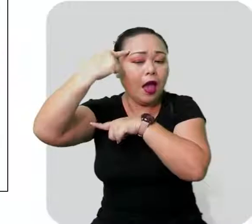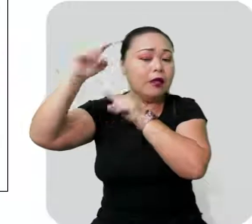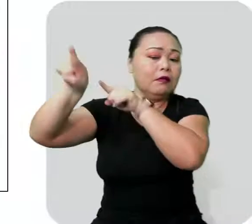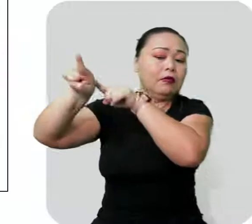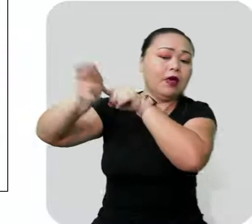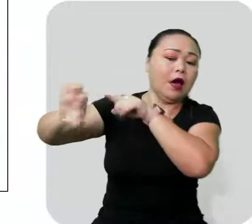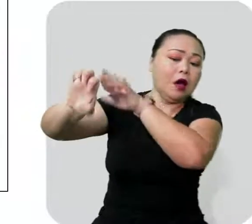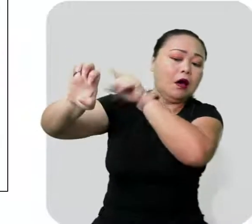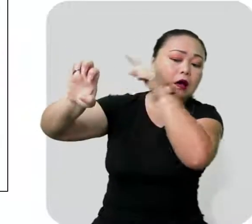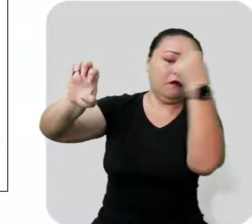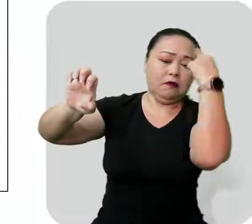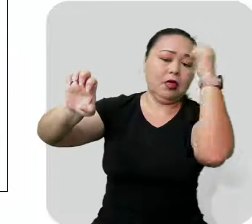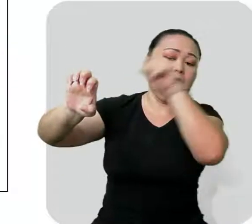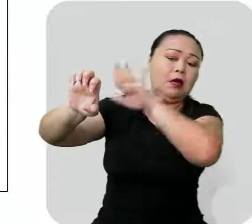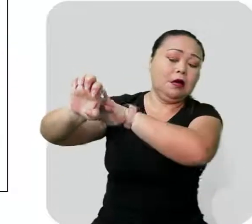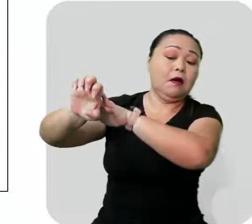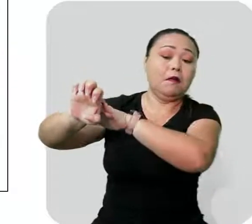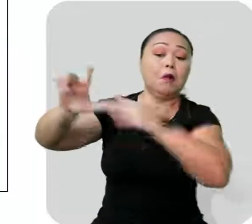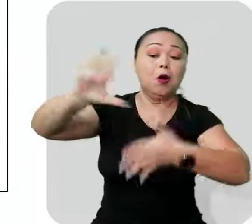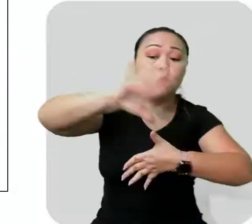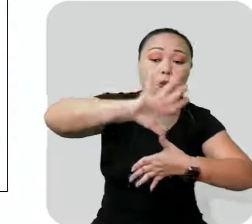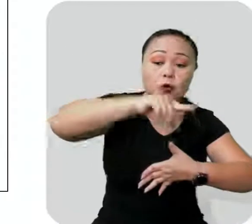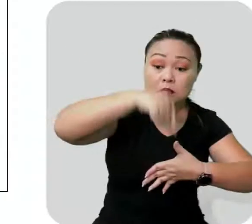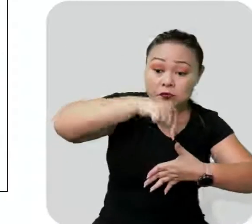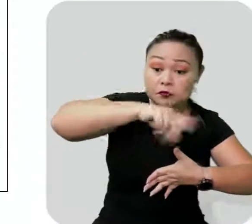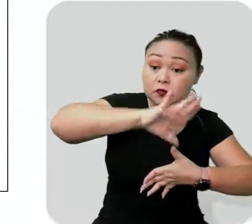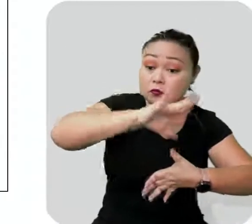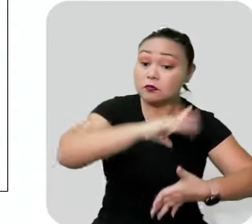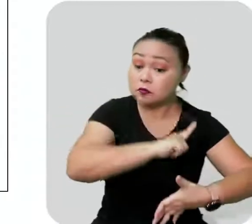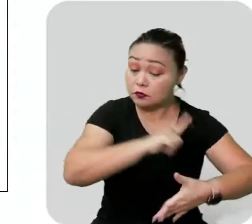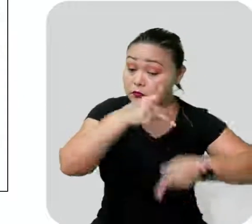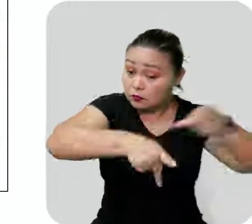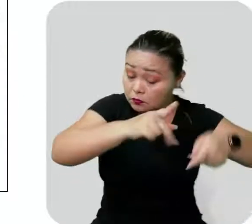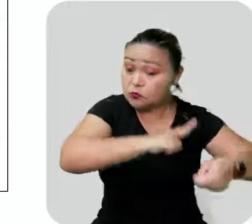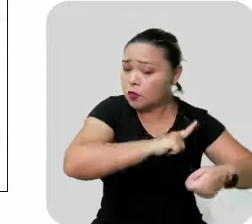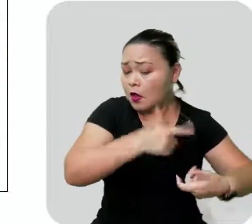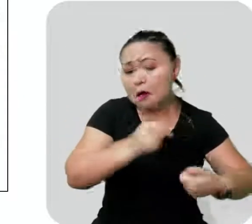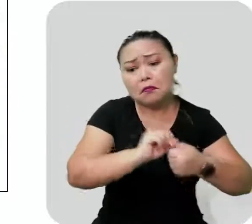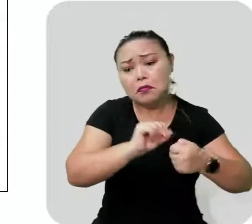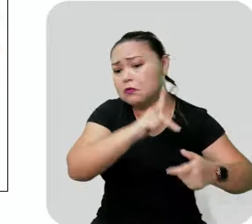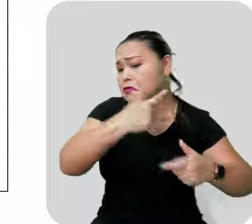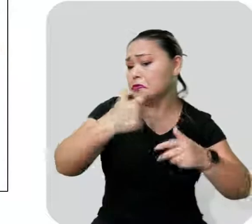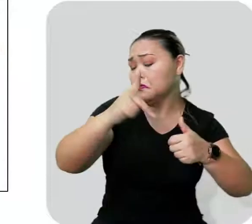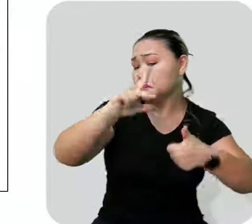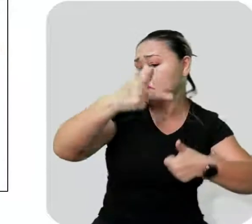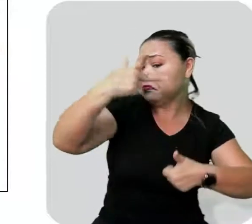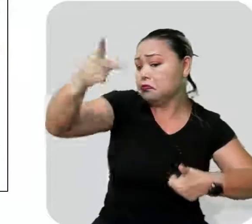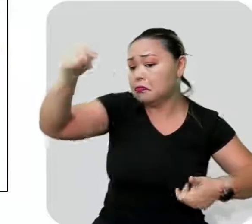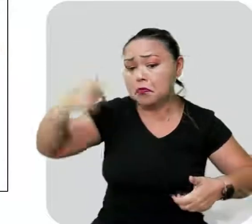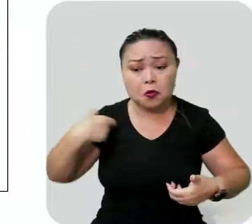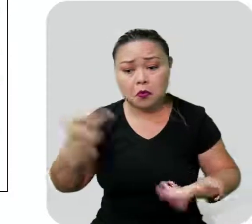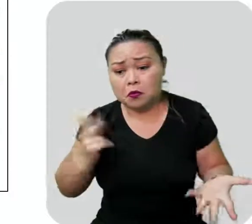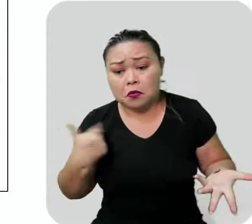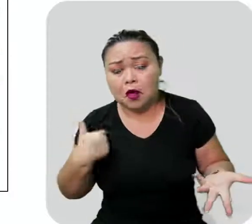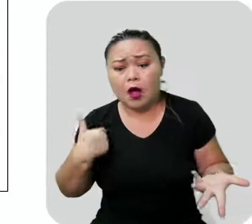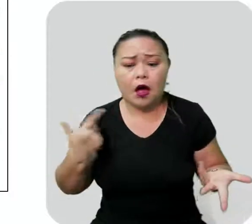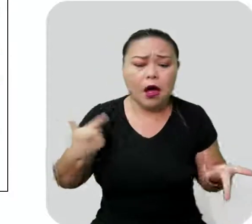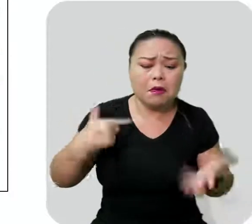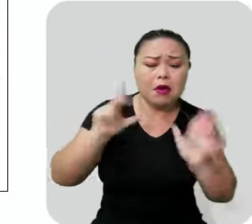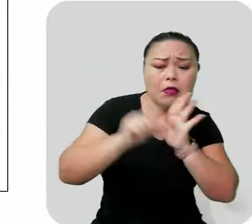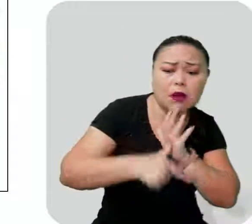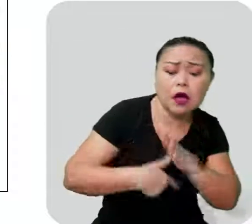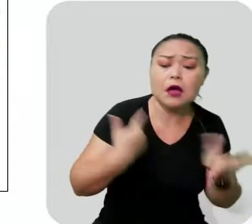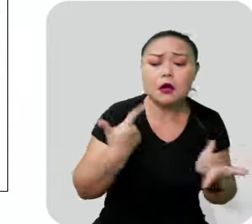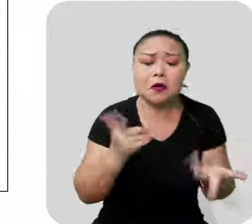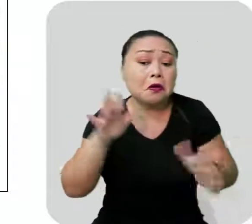entenda isso o que também aqui na América a situação que existia também se achava superior mas se você a mais